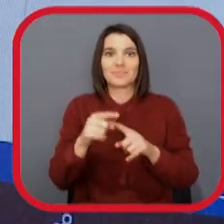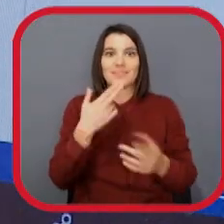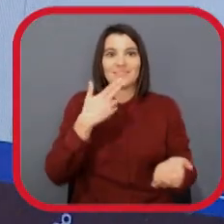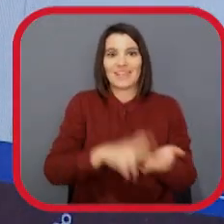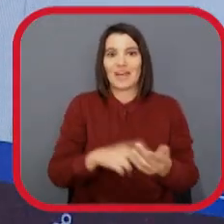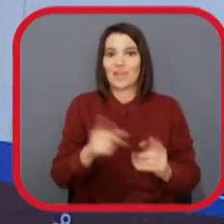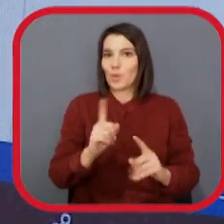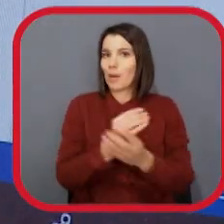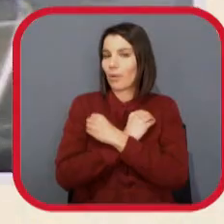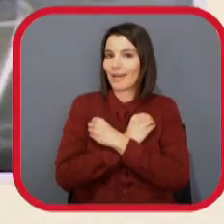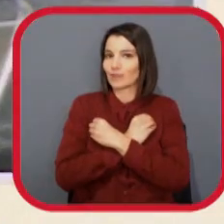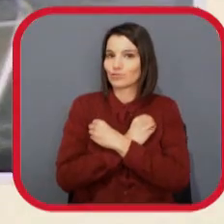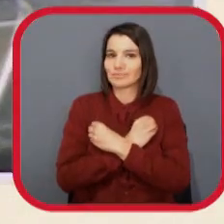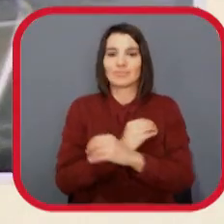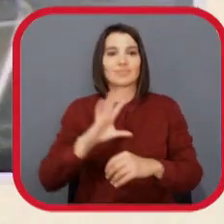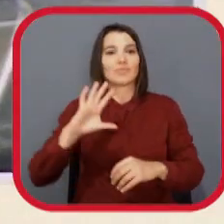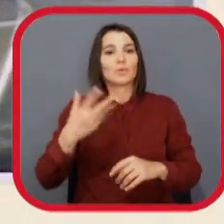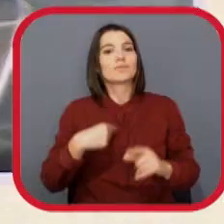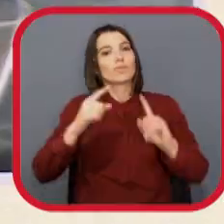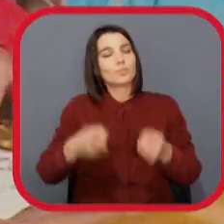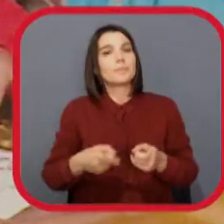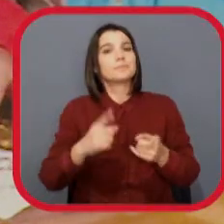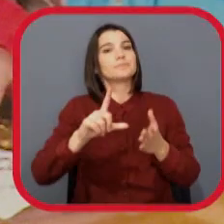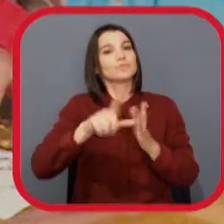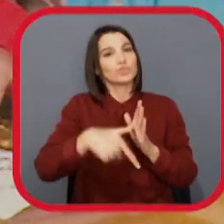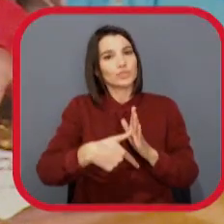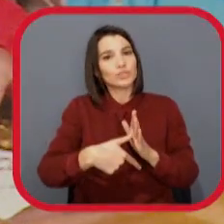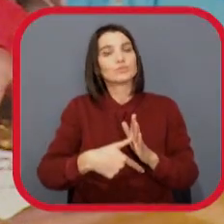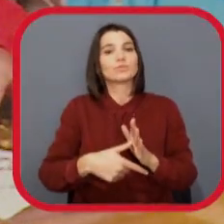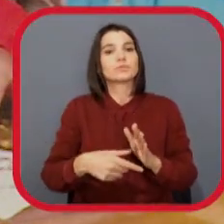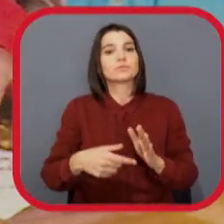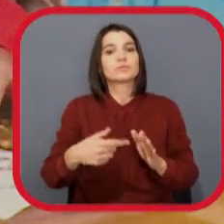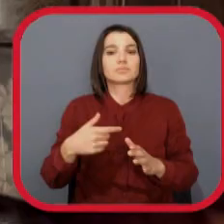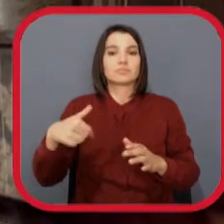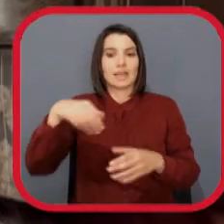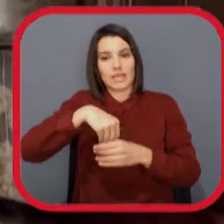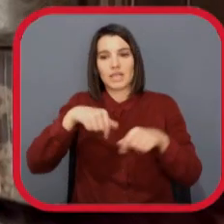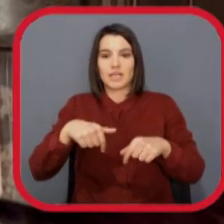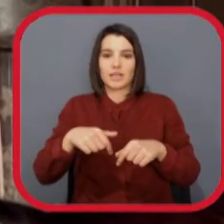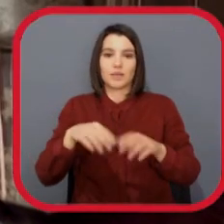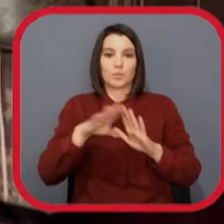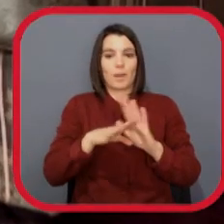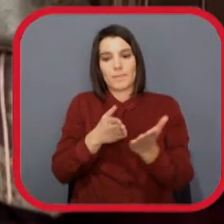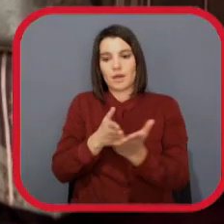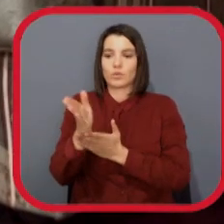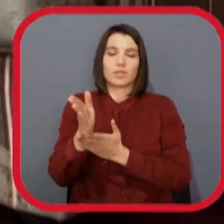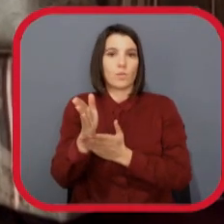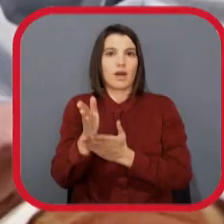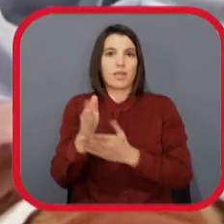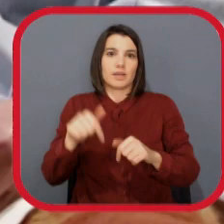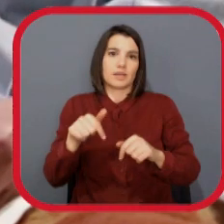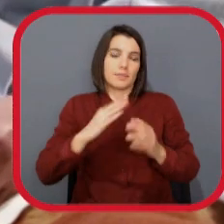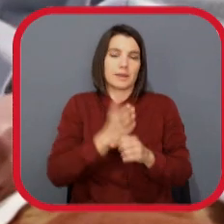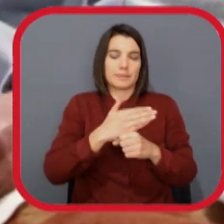verdadeiros. Para nós não são bonecos, tanto que a partir do momento que começamos um projeto, nós tratamos, aqui na continuidade